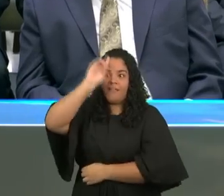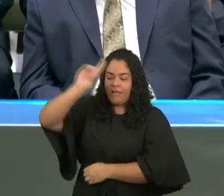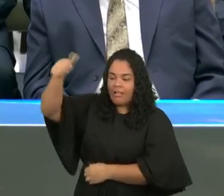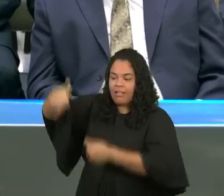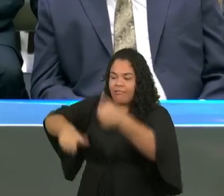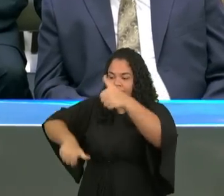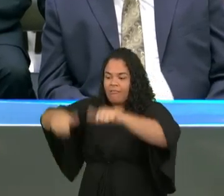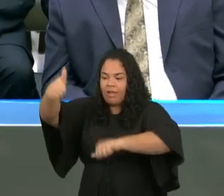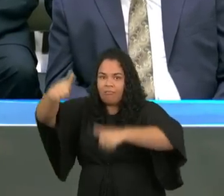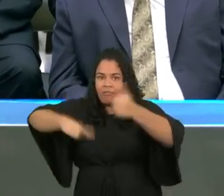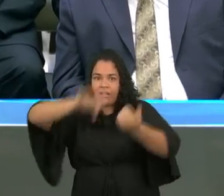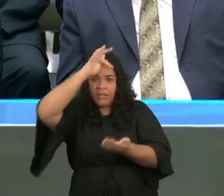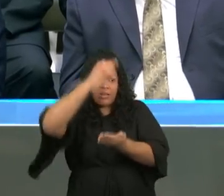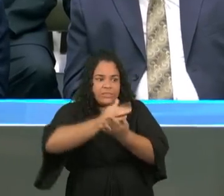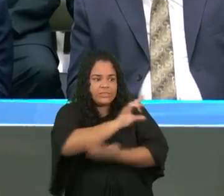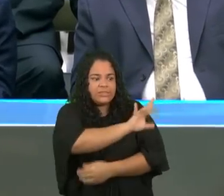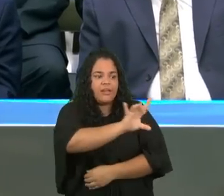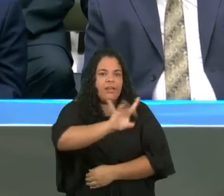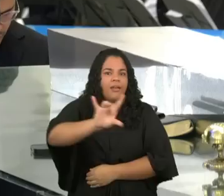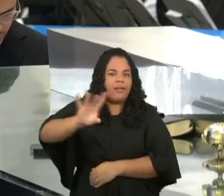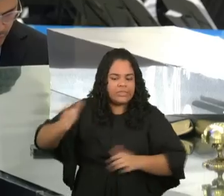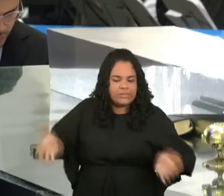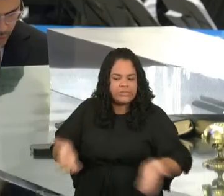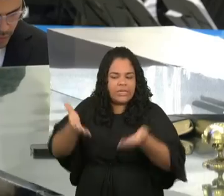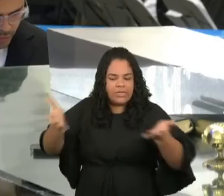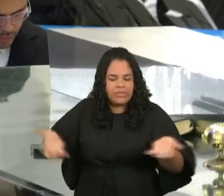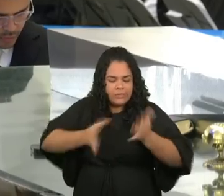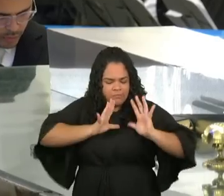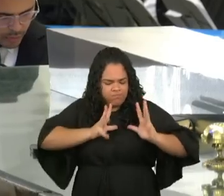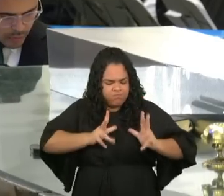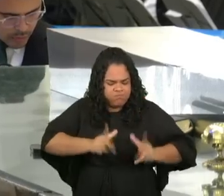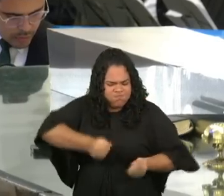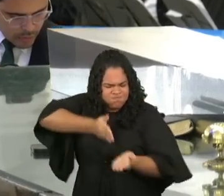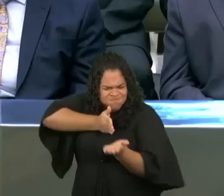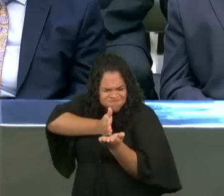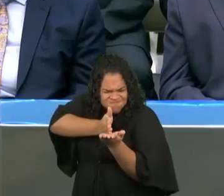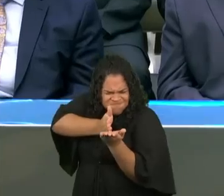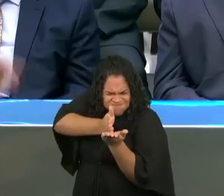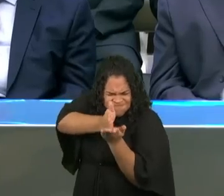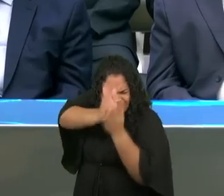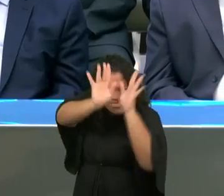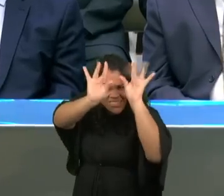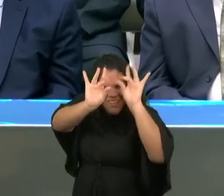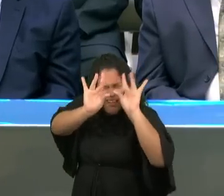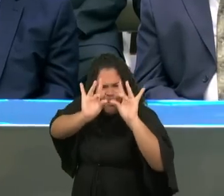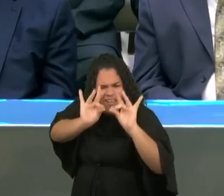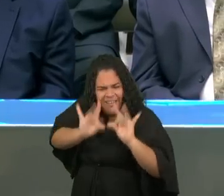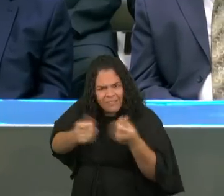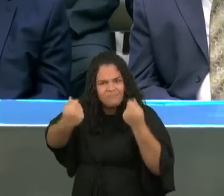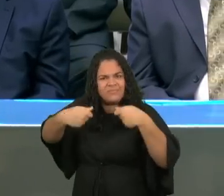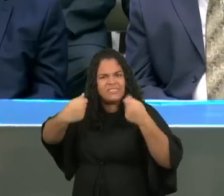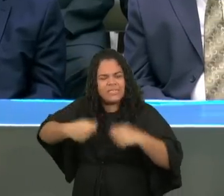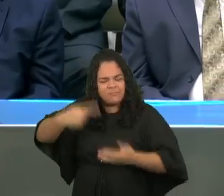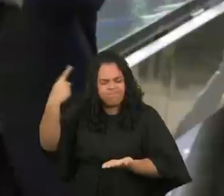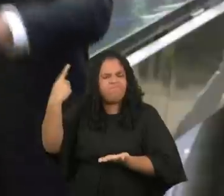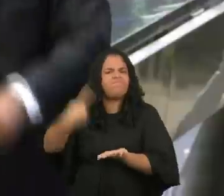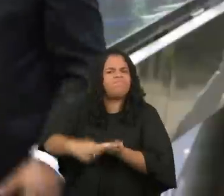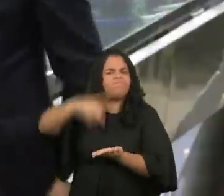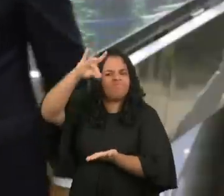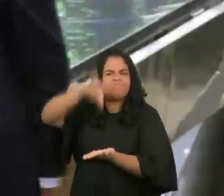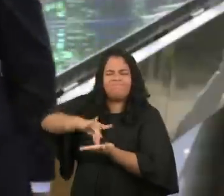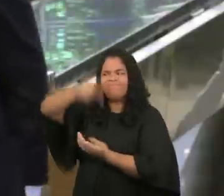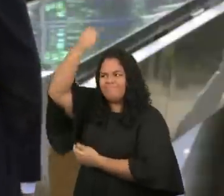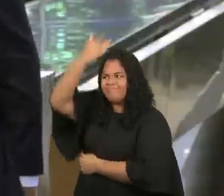Estes serão dias de santidade extrema. Estes serão dias de compromisso, como falou o